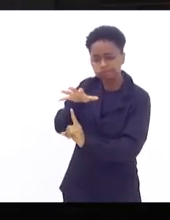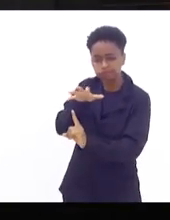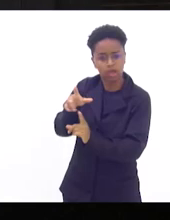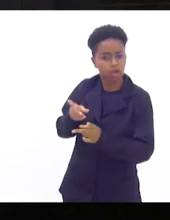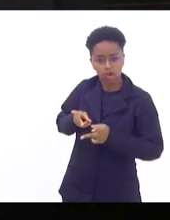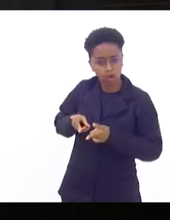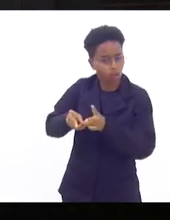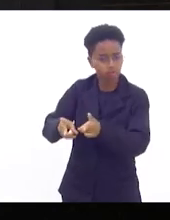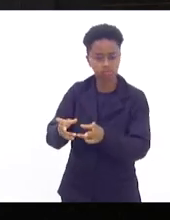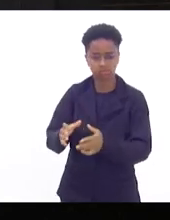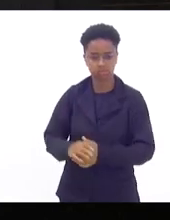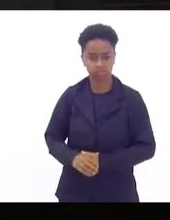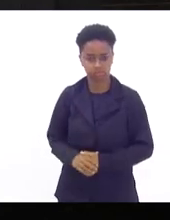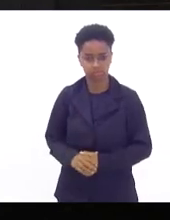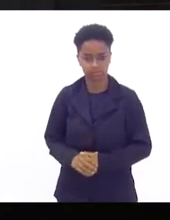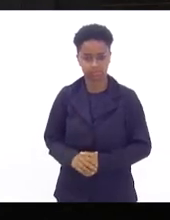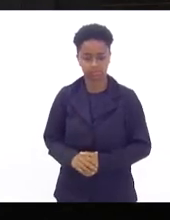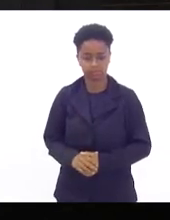imensas.